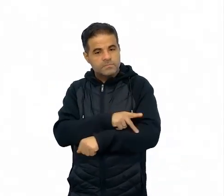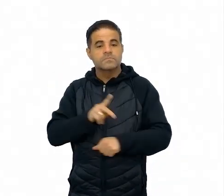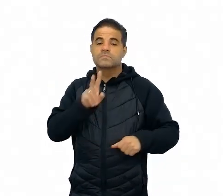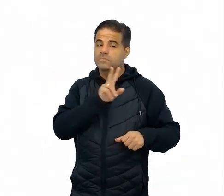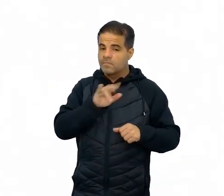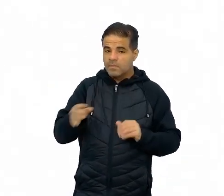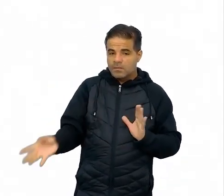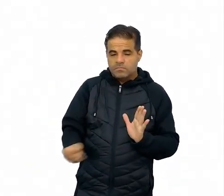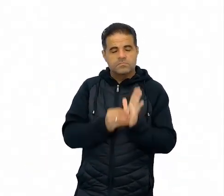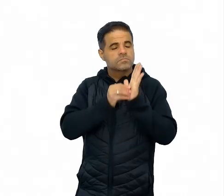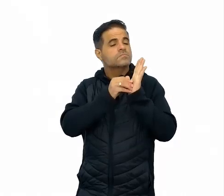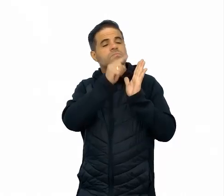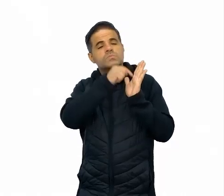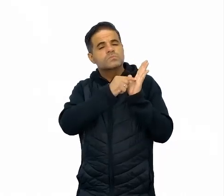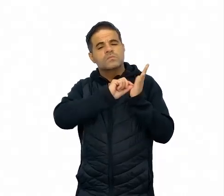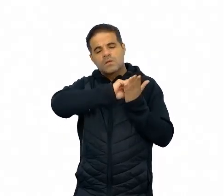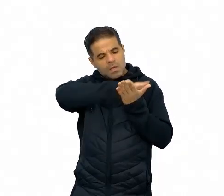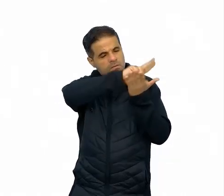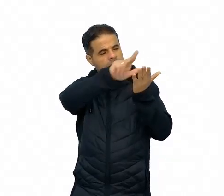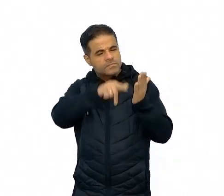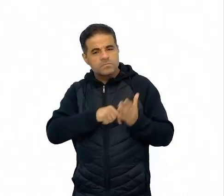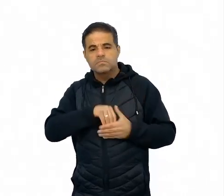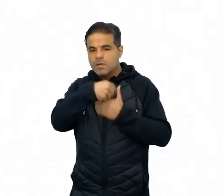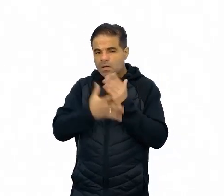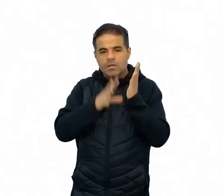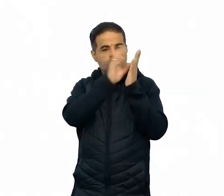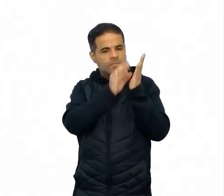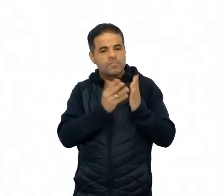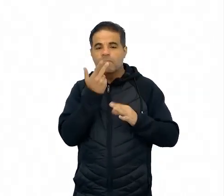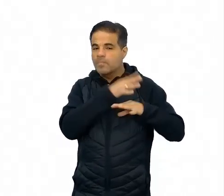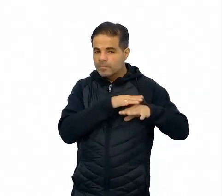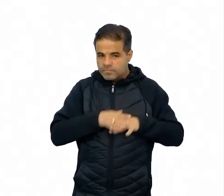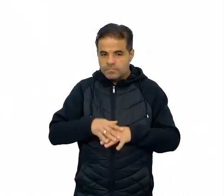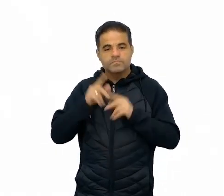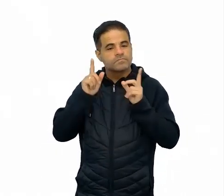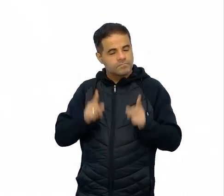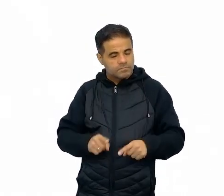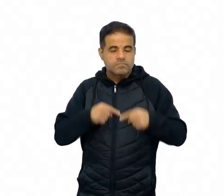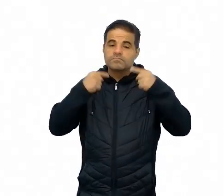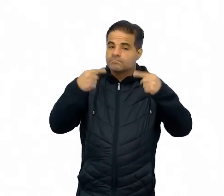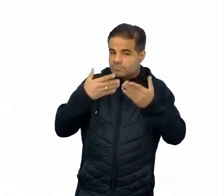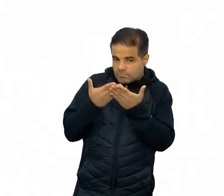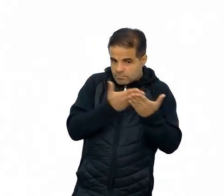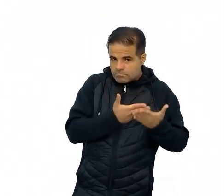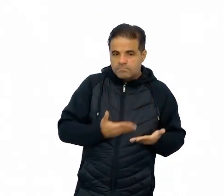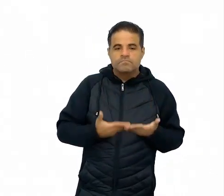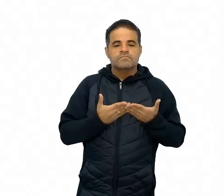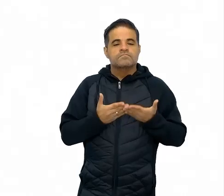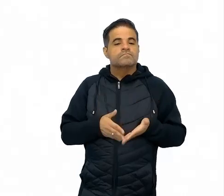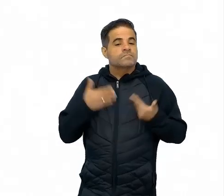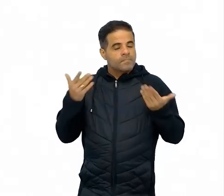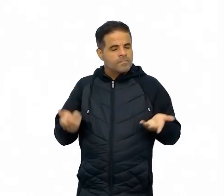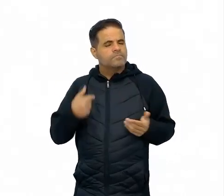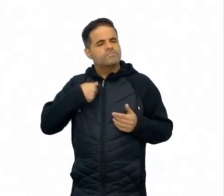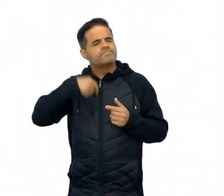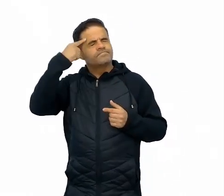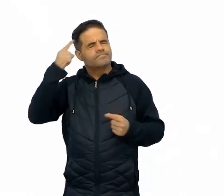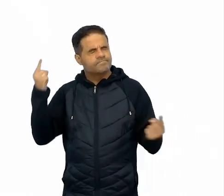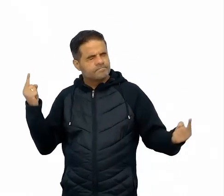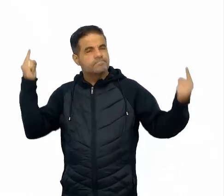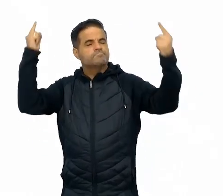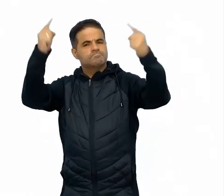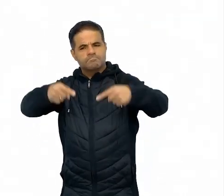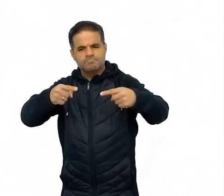deverão ser pautados nas características do conteúdo matemático a ser estudado. Então, quando eu me